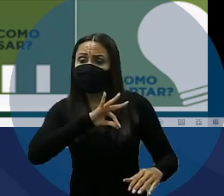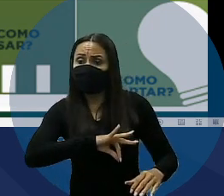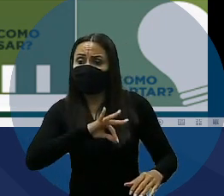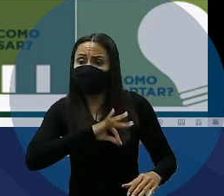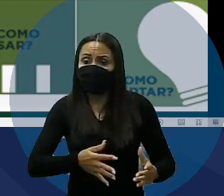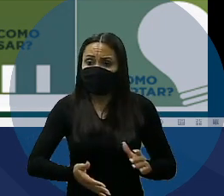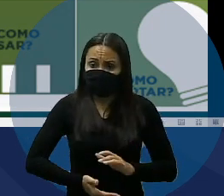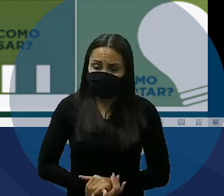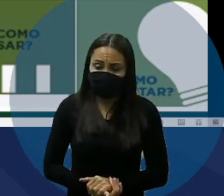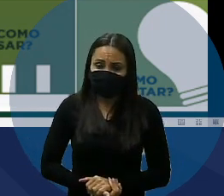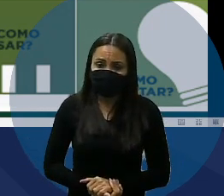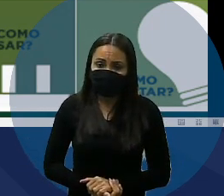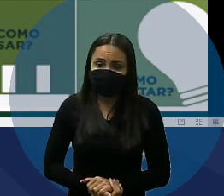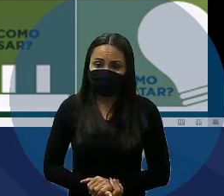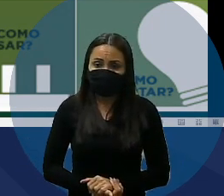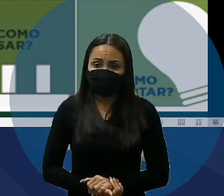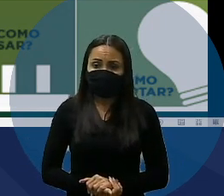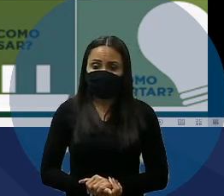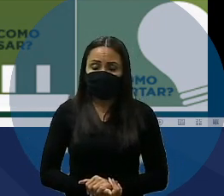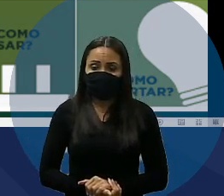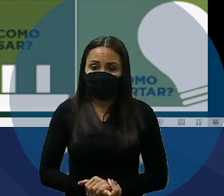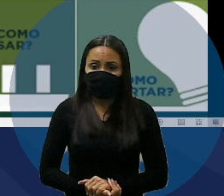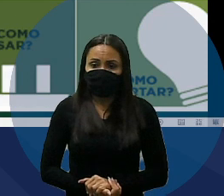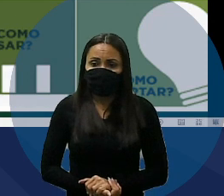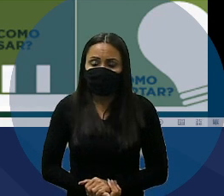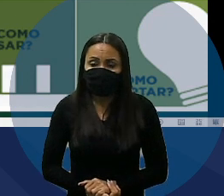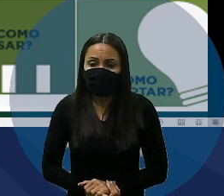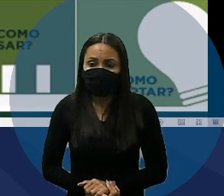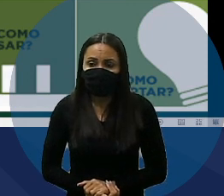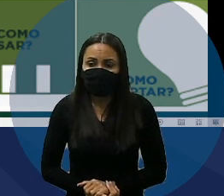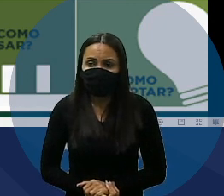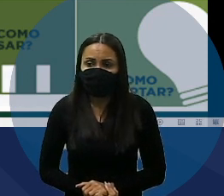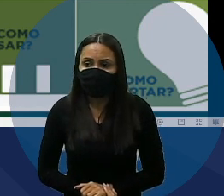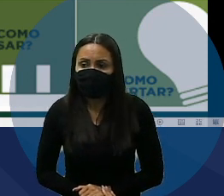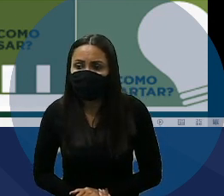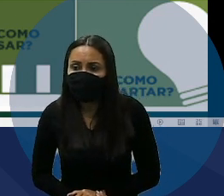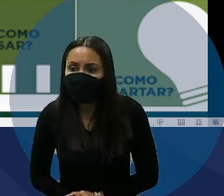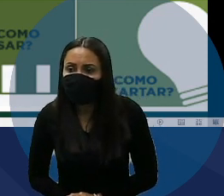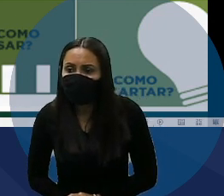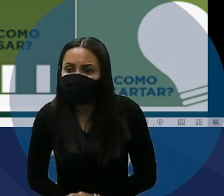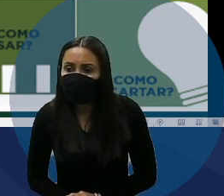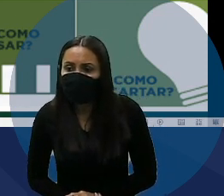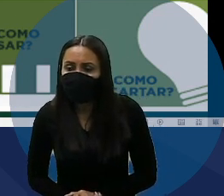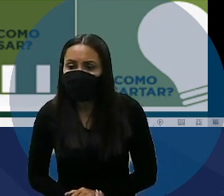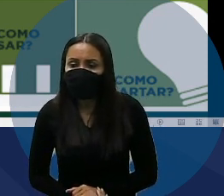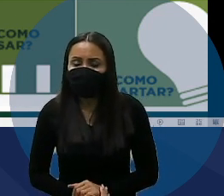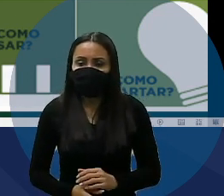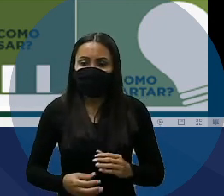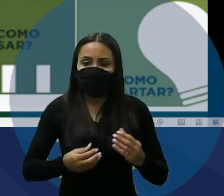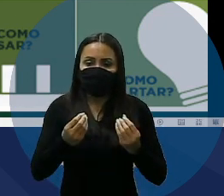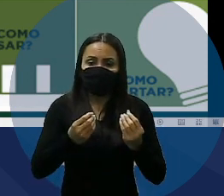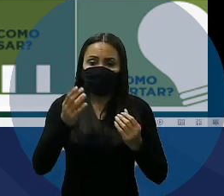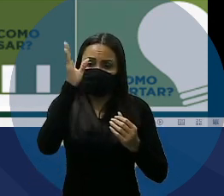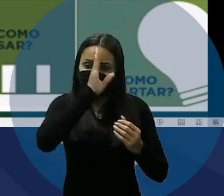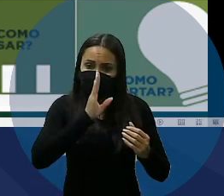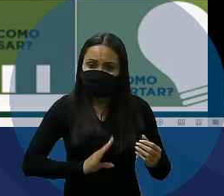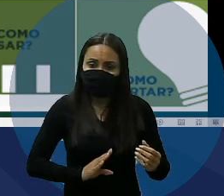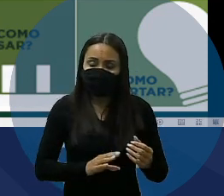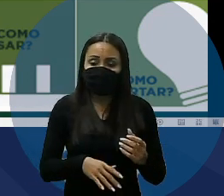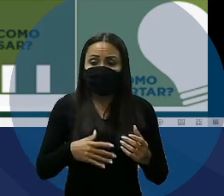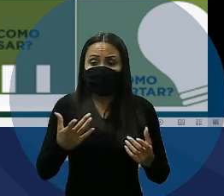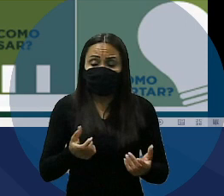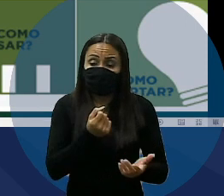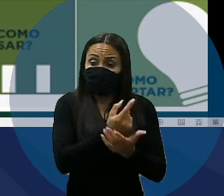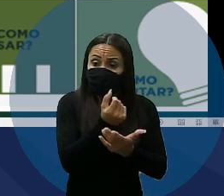Focamos também no consumo e consumismo. muitos brasileiros estão